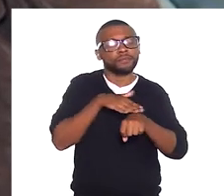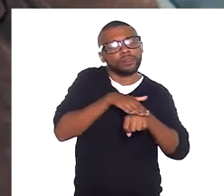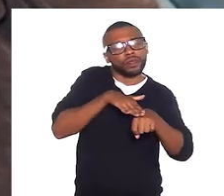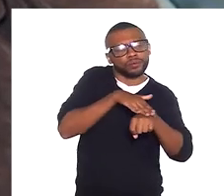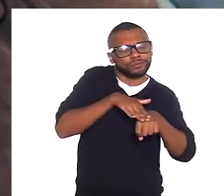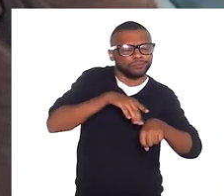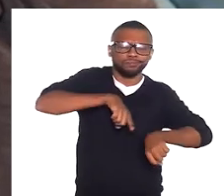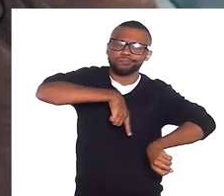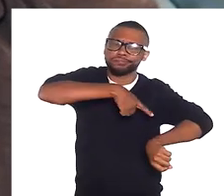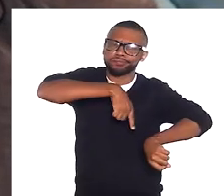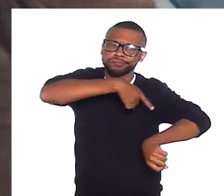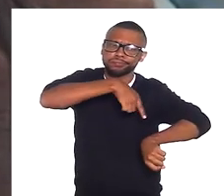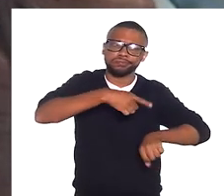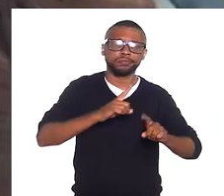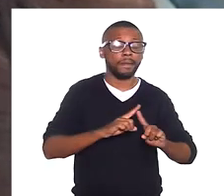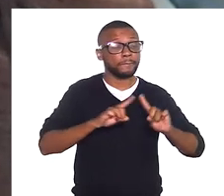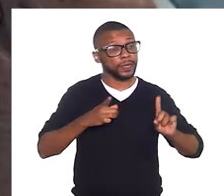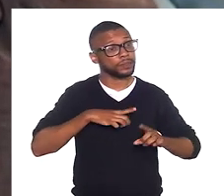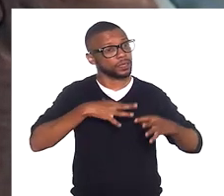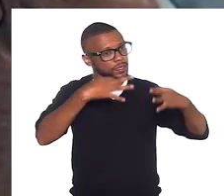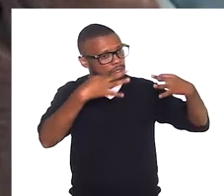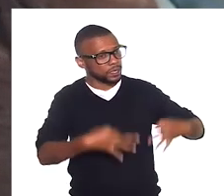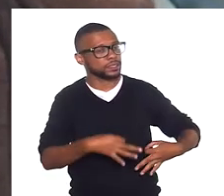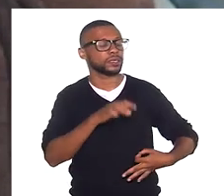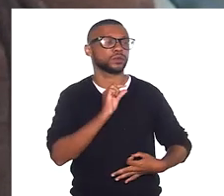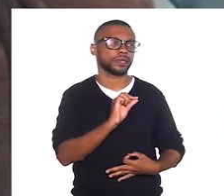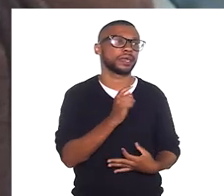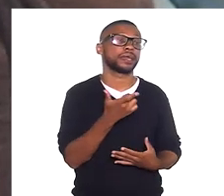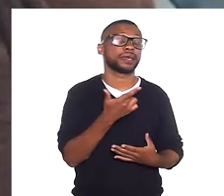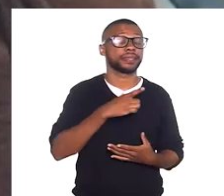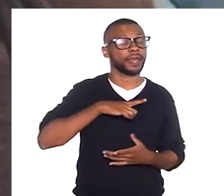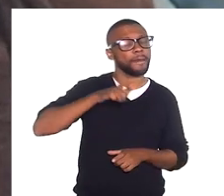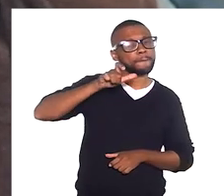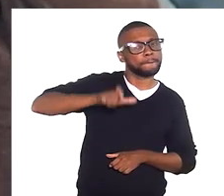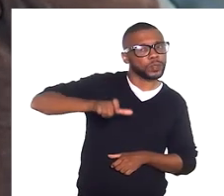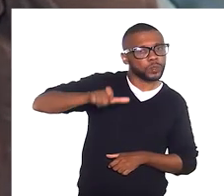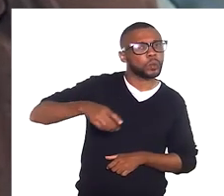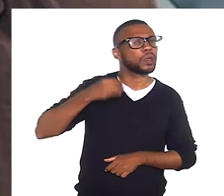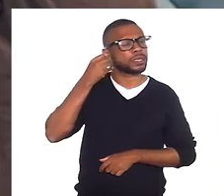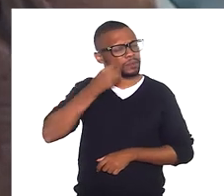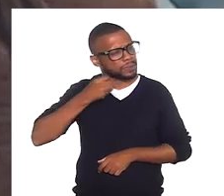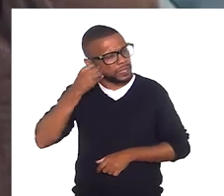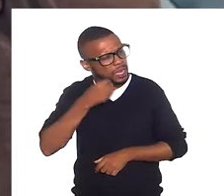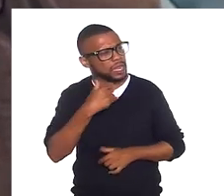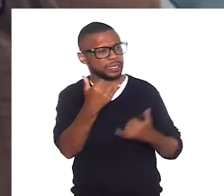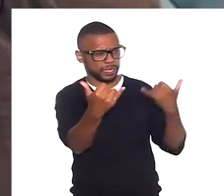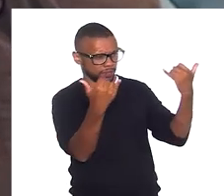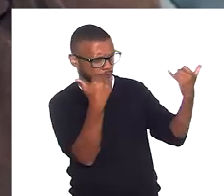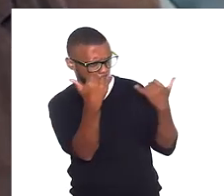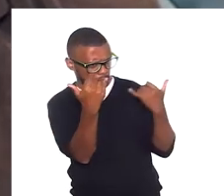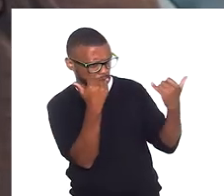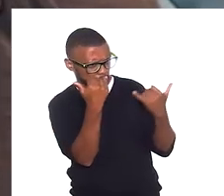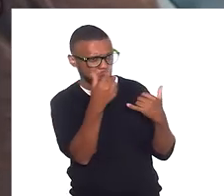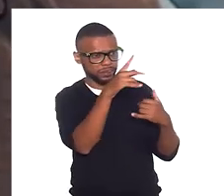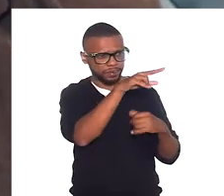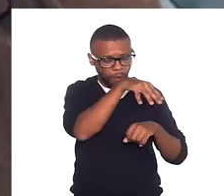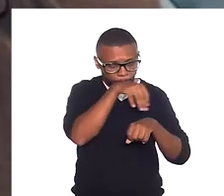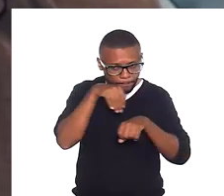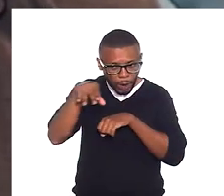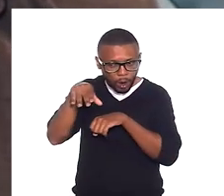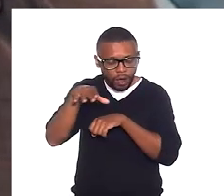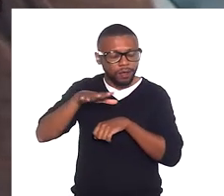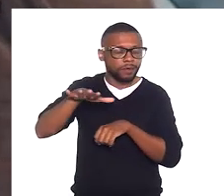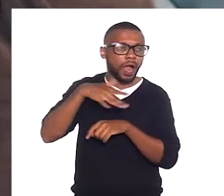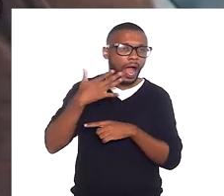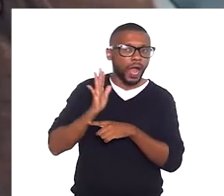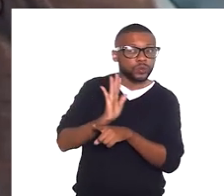que nós poderíamos continuar conversando aqui por um tempão, mas com certeza essas suas experiências, as suas